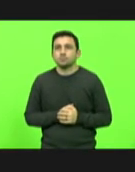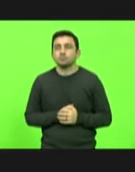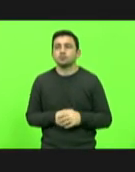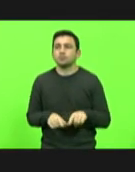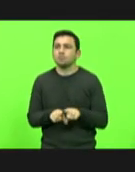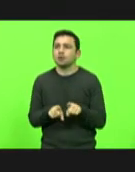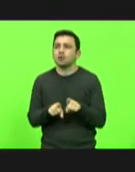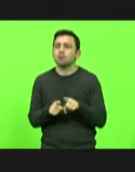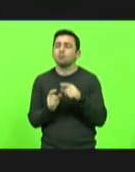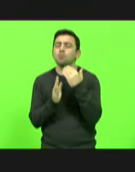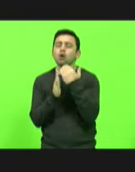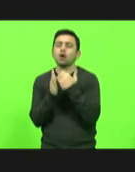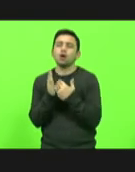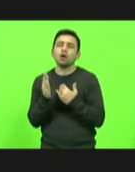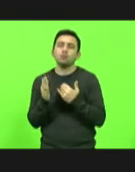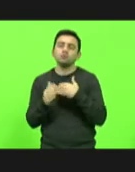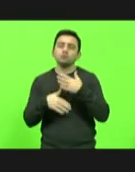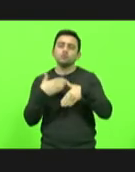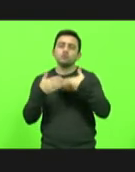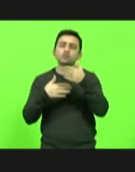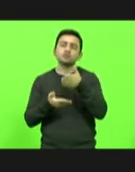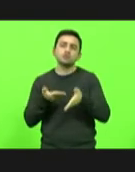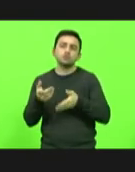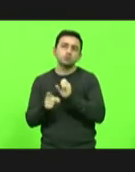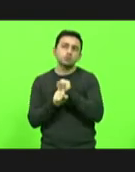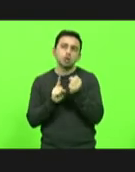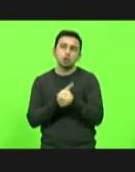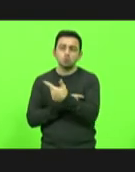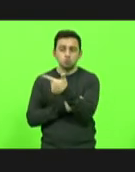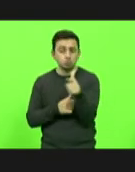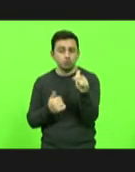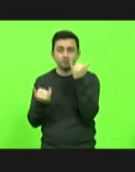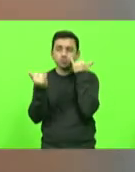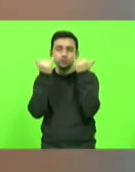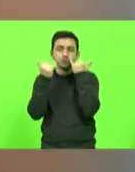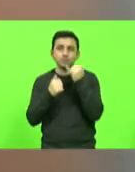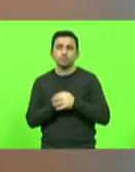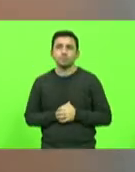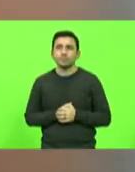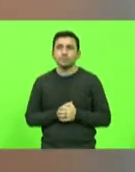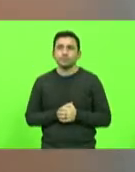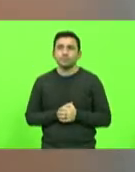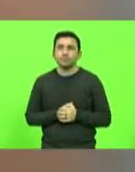são desenvolvidos pela assistência social do Estado? Também não tem essas informações.